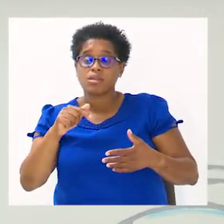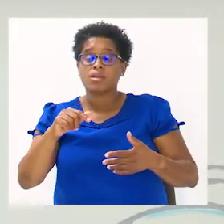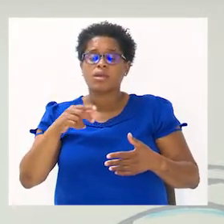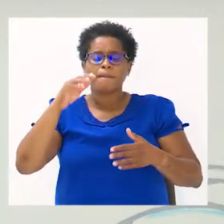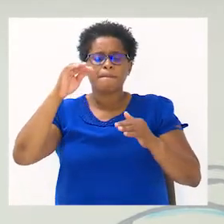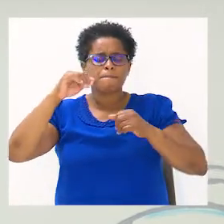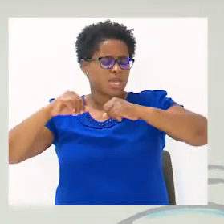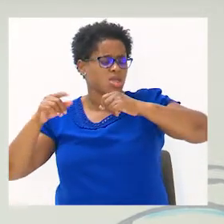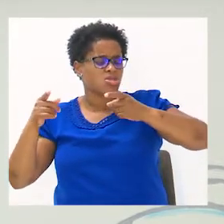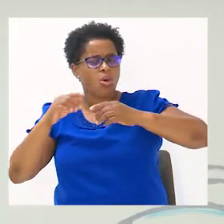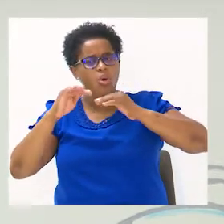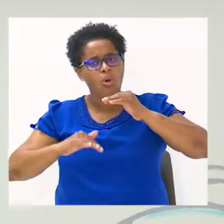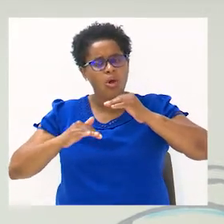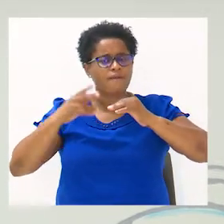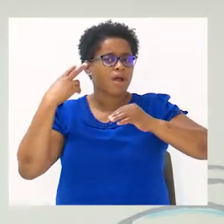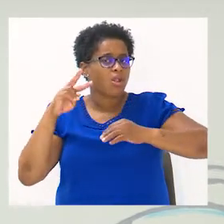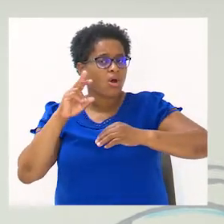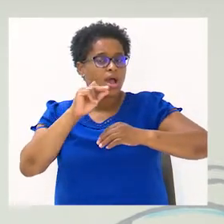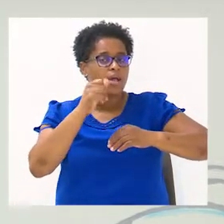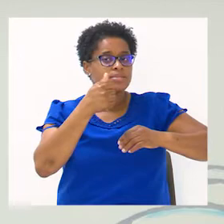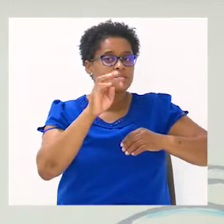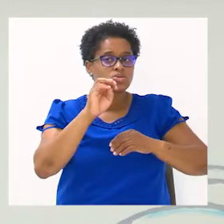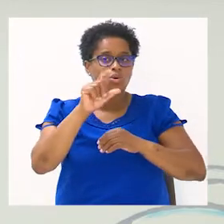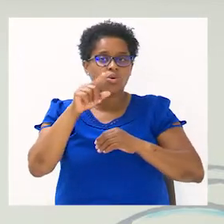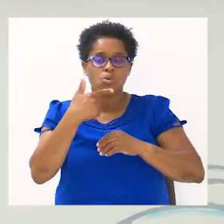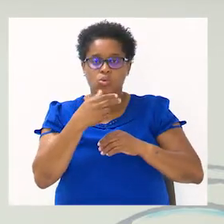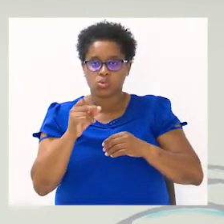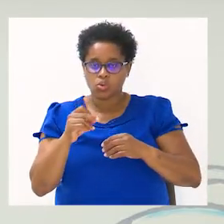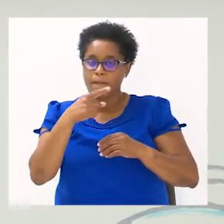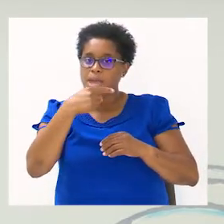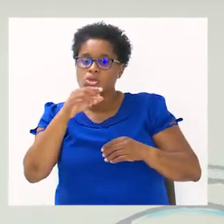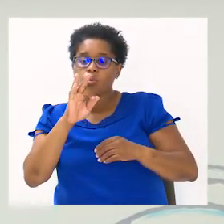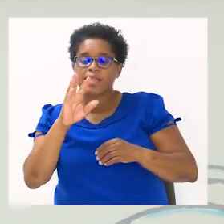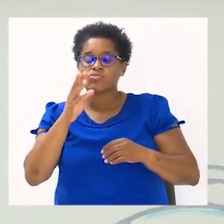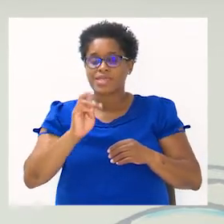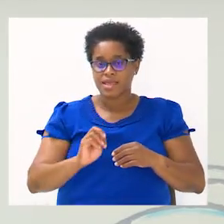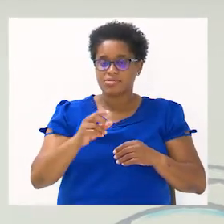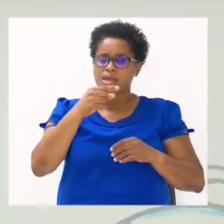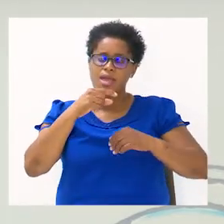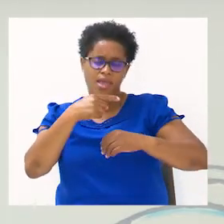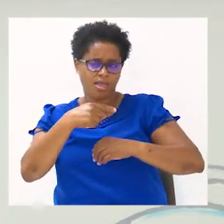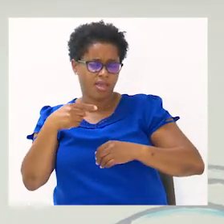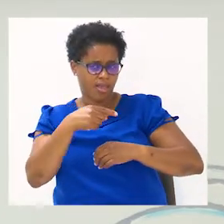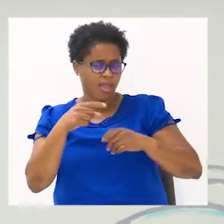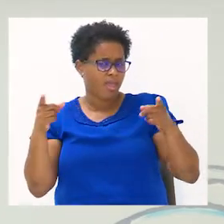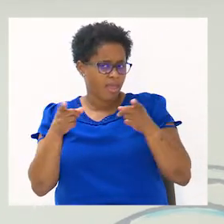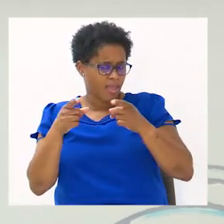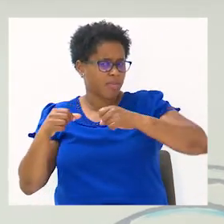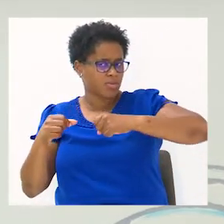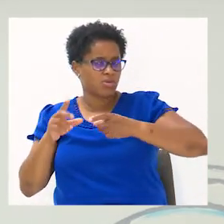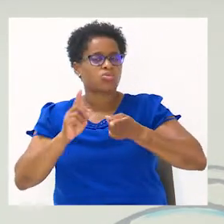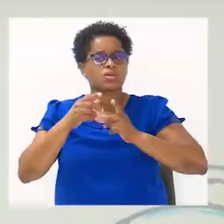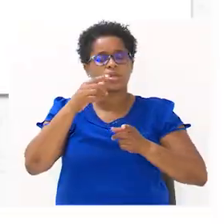tem menor valor absoluto. Então, menos 4 terços é menor do que menos